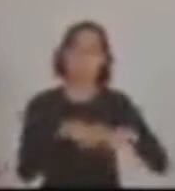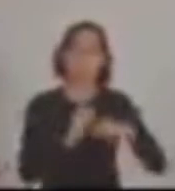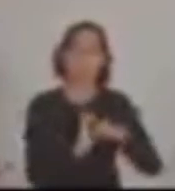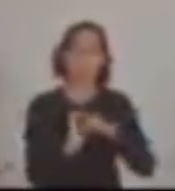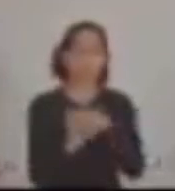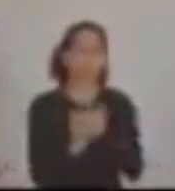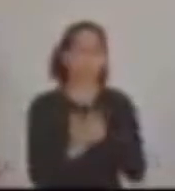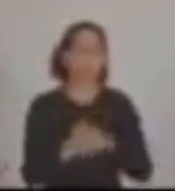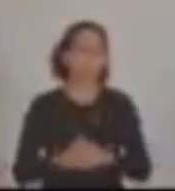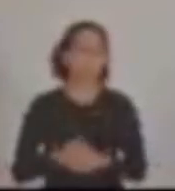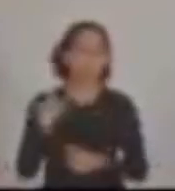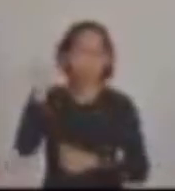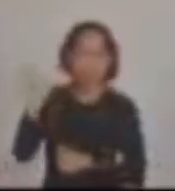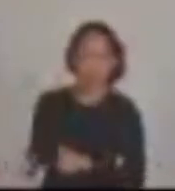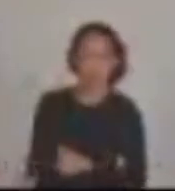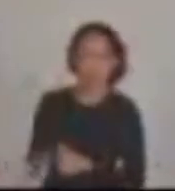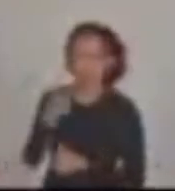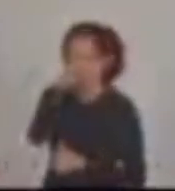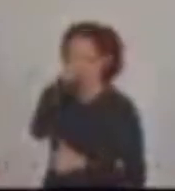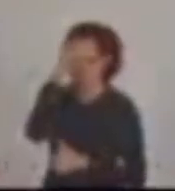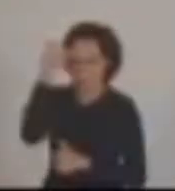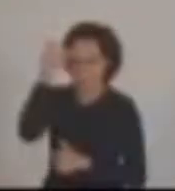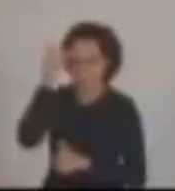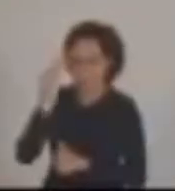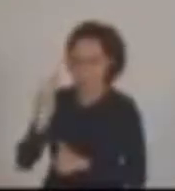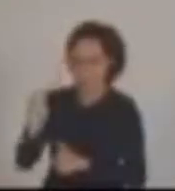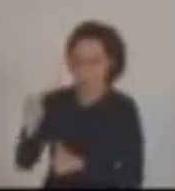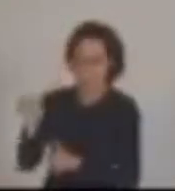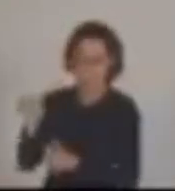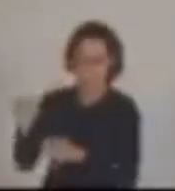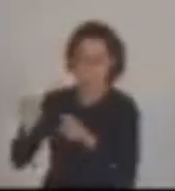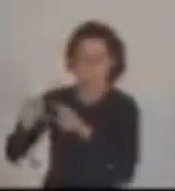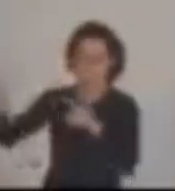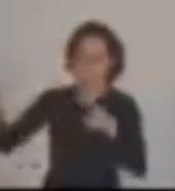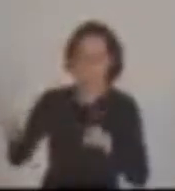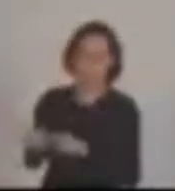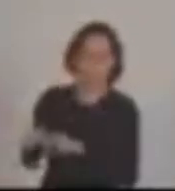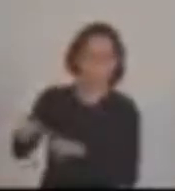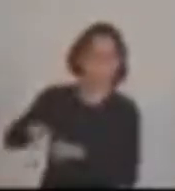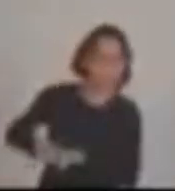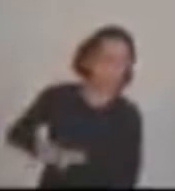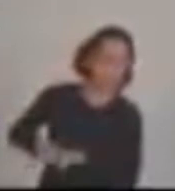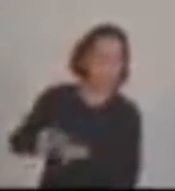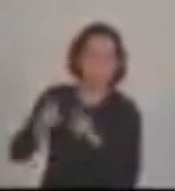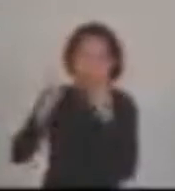um coelho fica dentro da sala, um bode fedendo